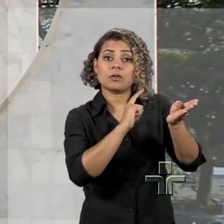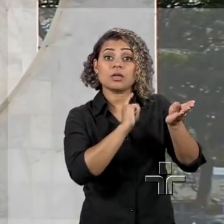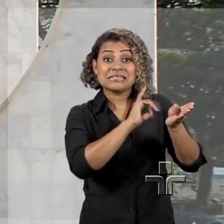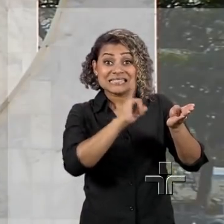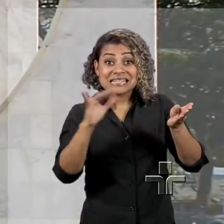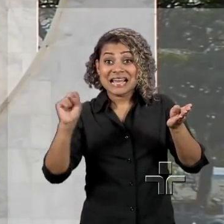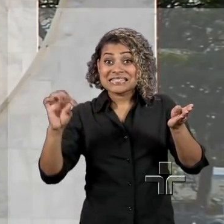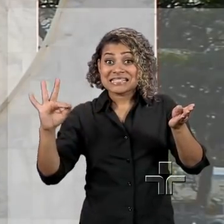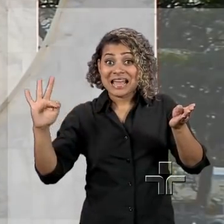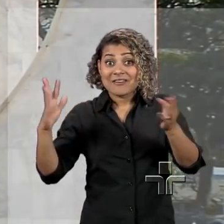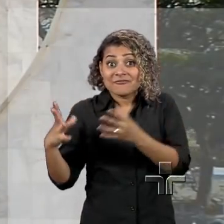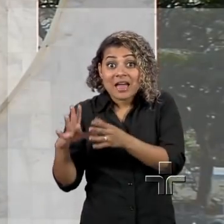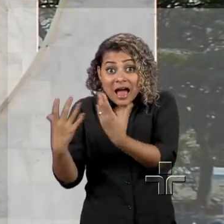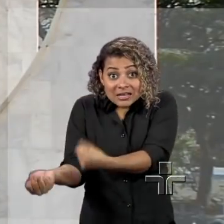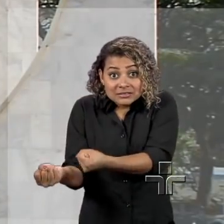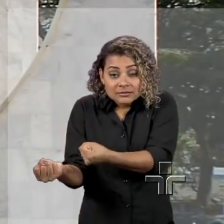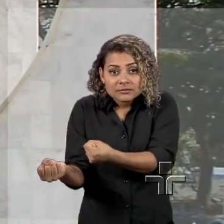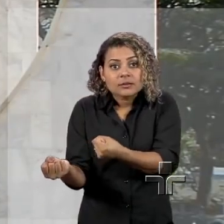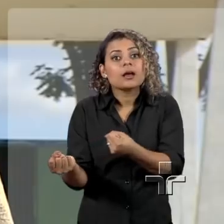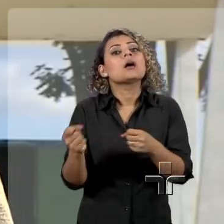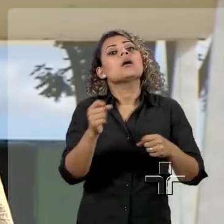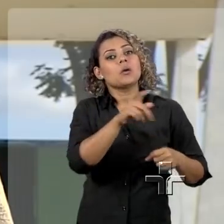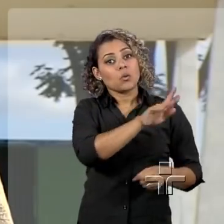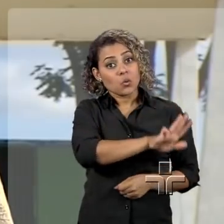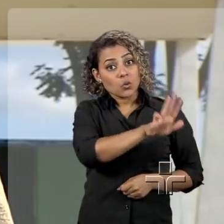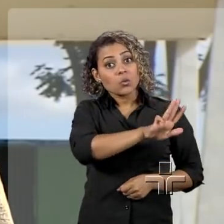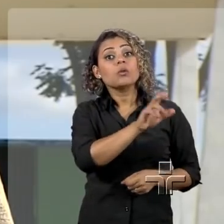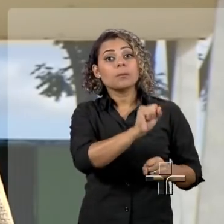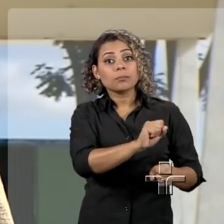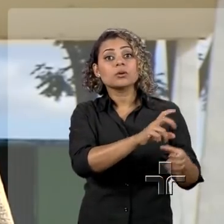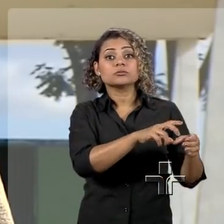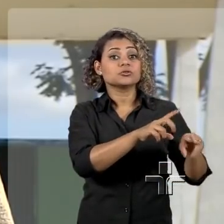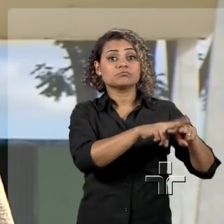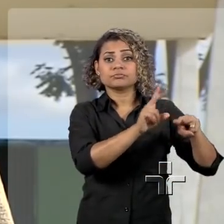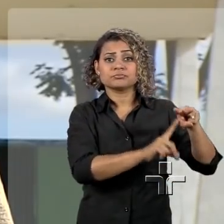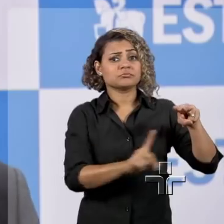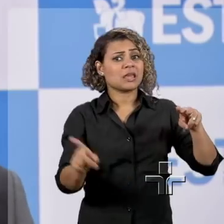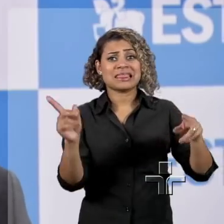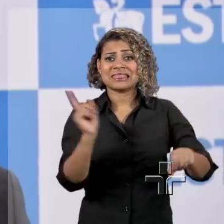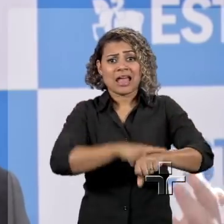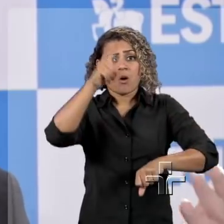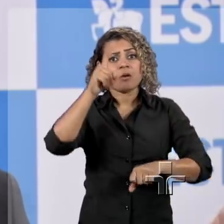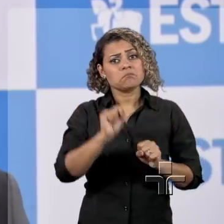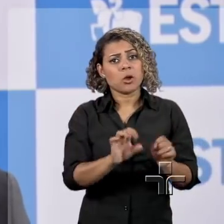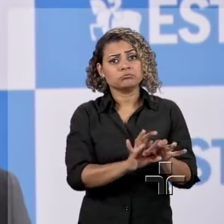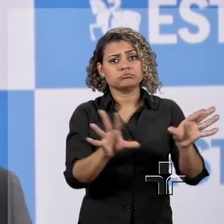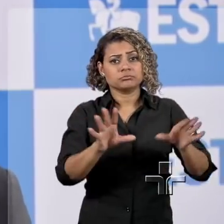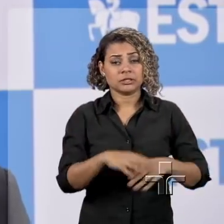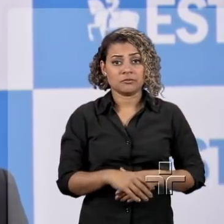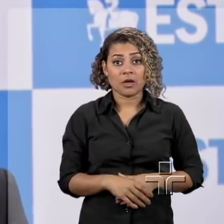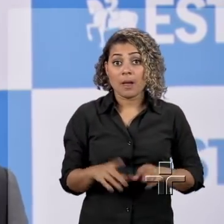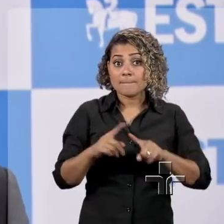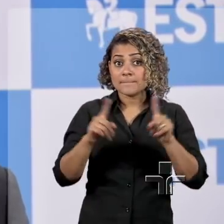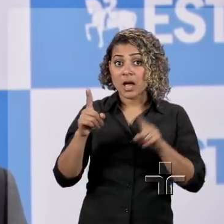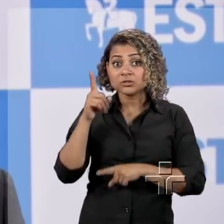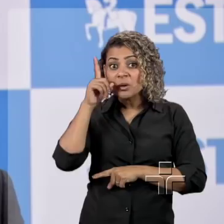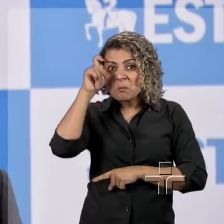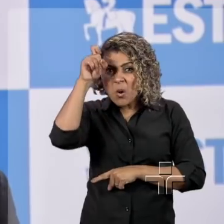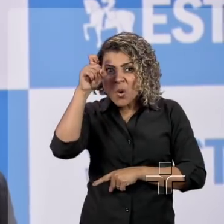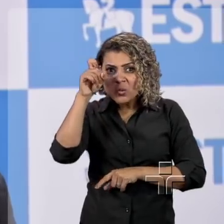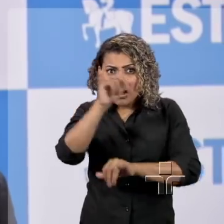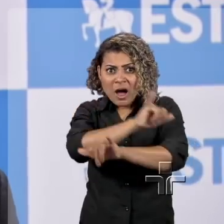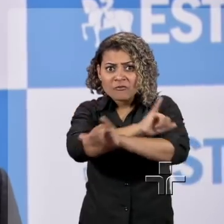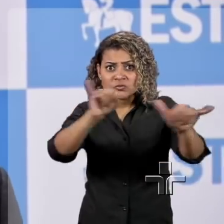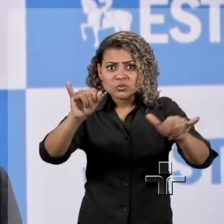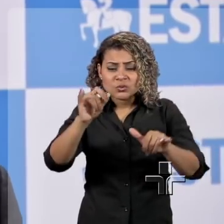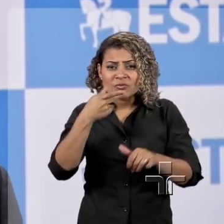aceito pelo STF, o ex-presidente poderia ser solto imediatamente. A assessoria de Sérgio Moro informou que